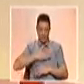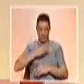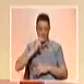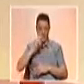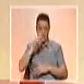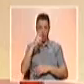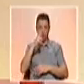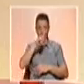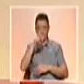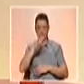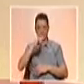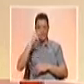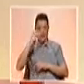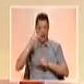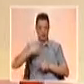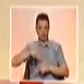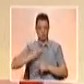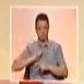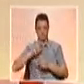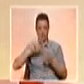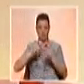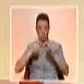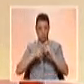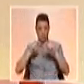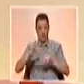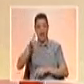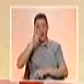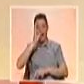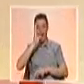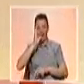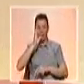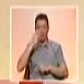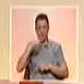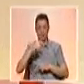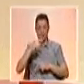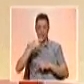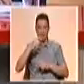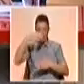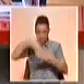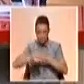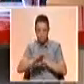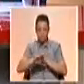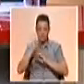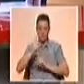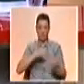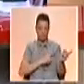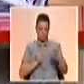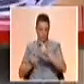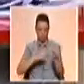estamos a ver qual é o grande problema. Por exemplo, na Andaluzia, a água do freático, a água subterrânea estão a ser utilizadas para a